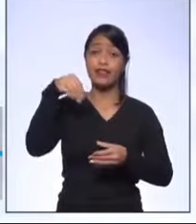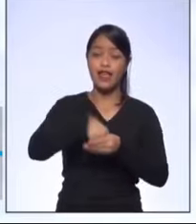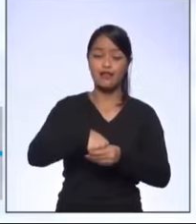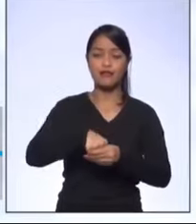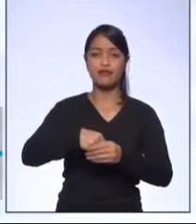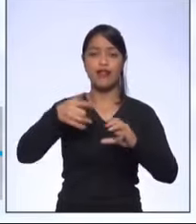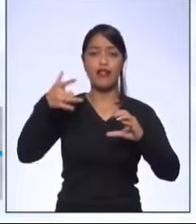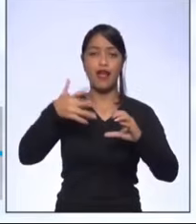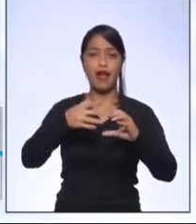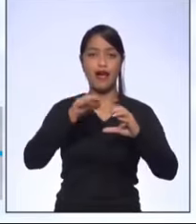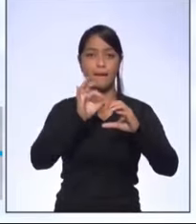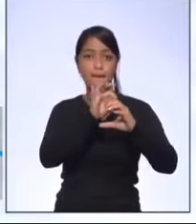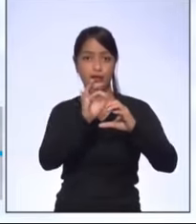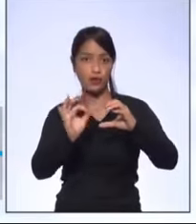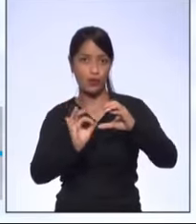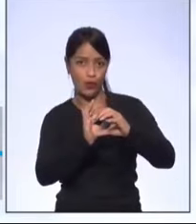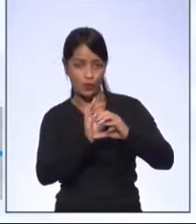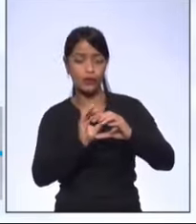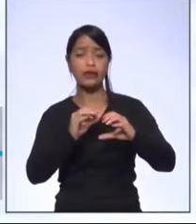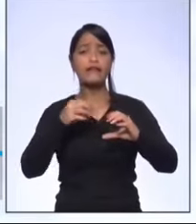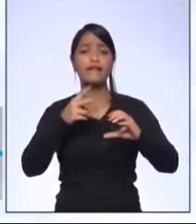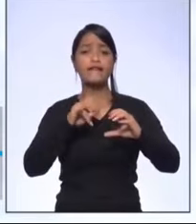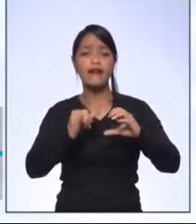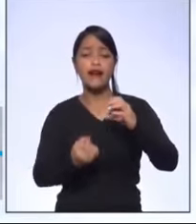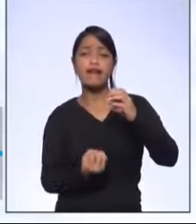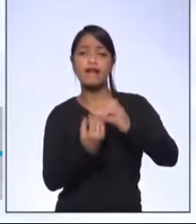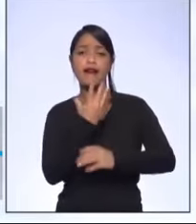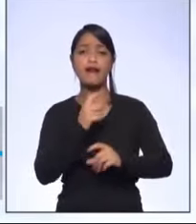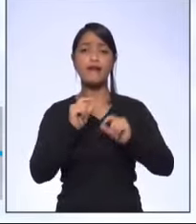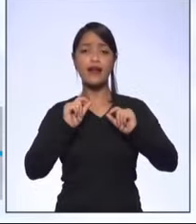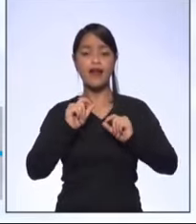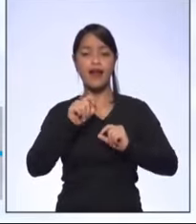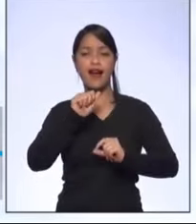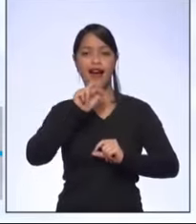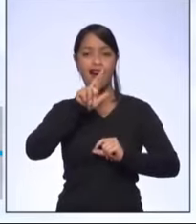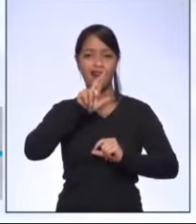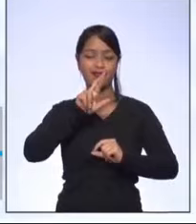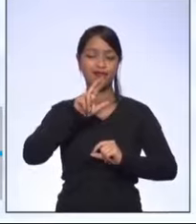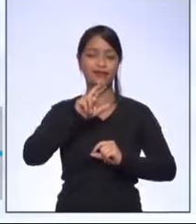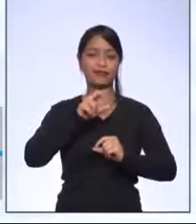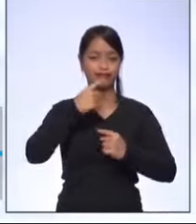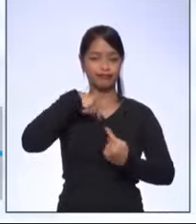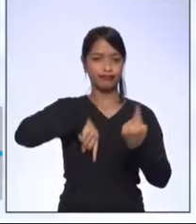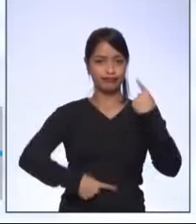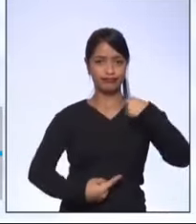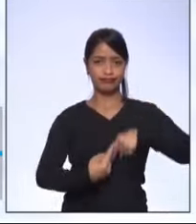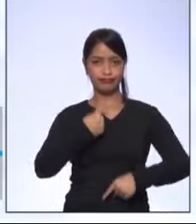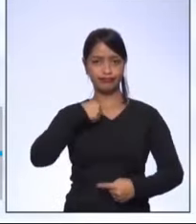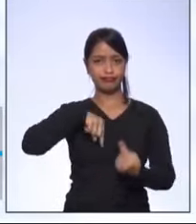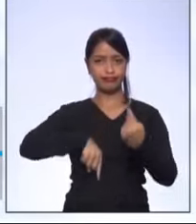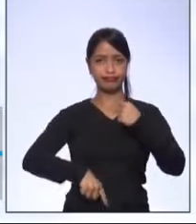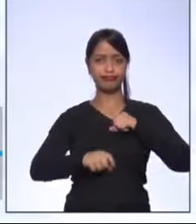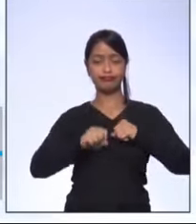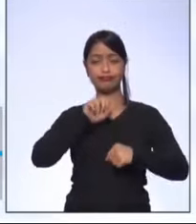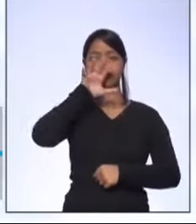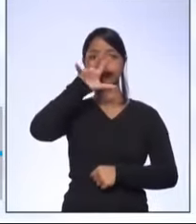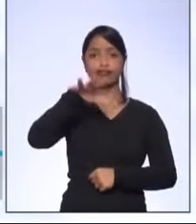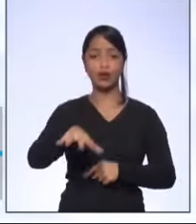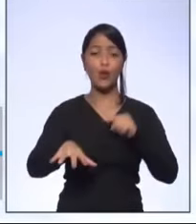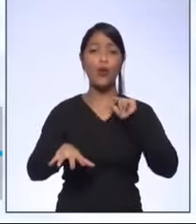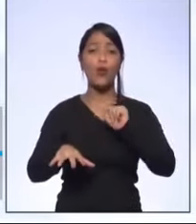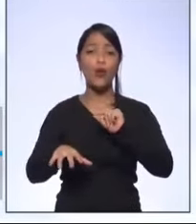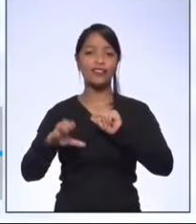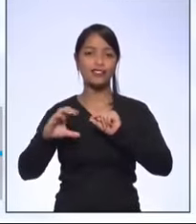oxigênio vai entrar para ajudar nessa queima e vai liberar o gás carbônico. Que aí o sangue vai levar até o seu pulmão,